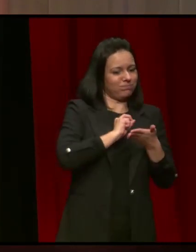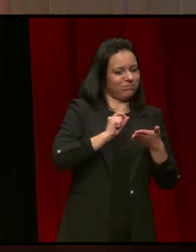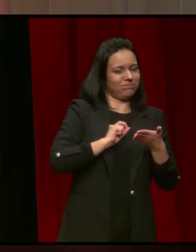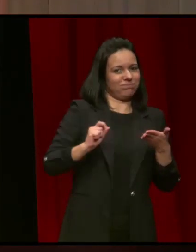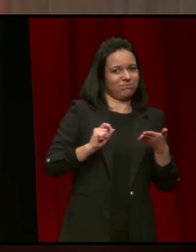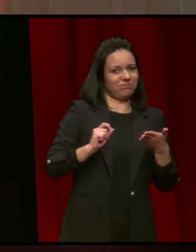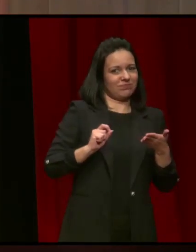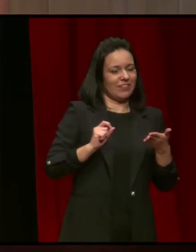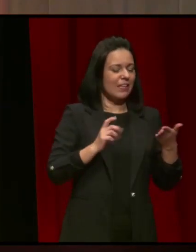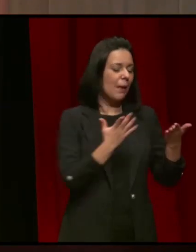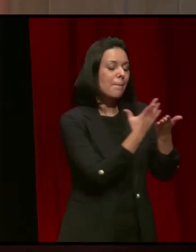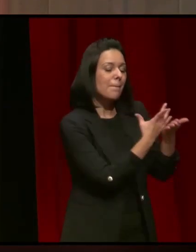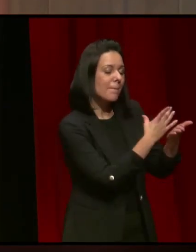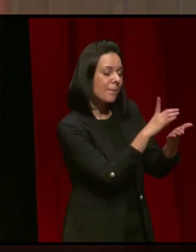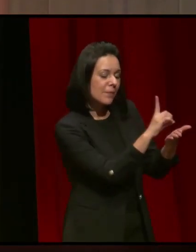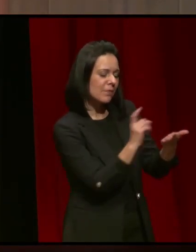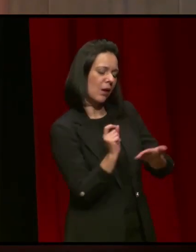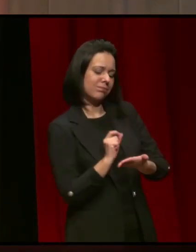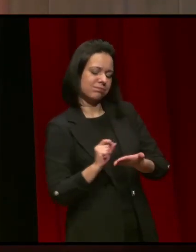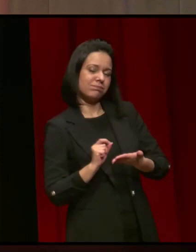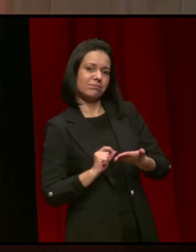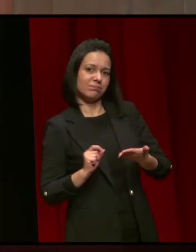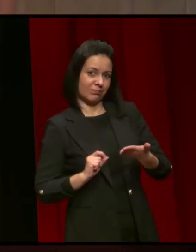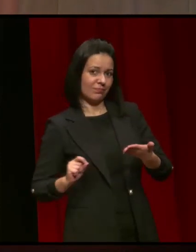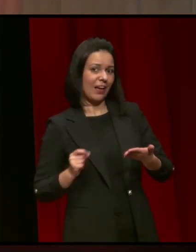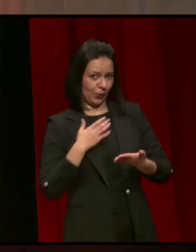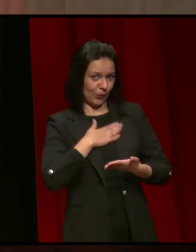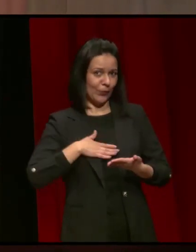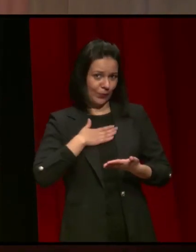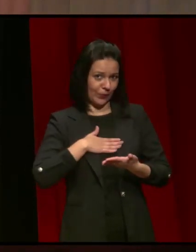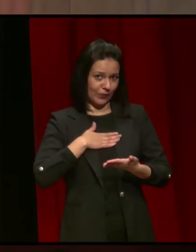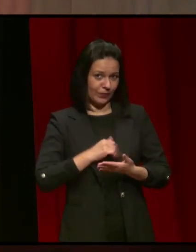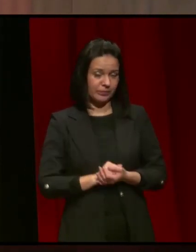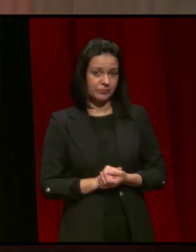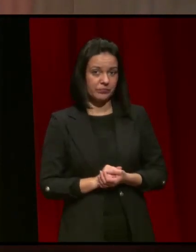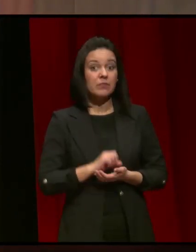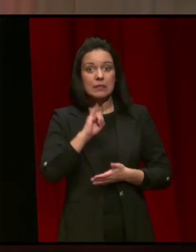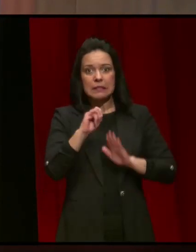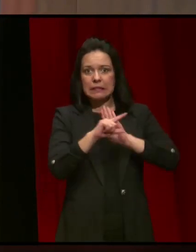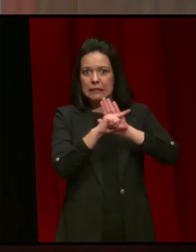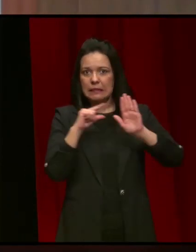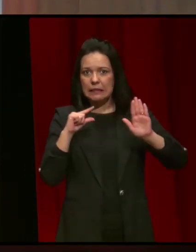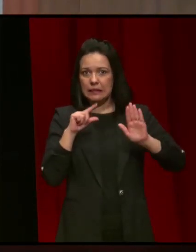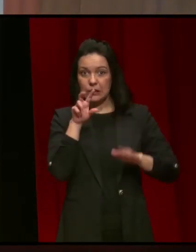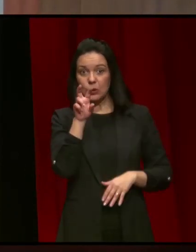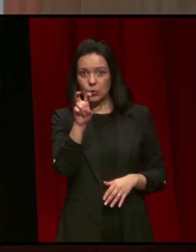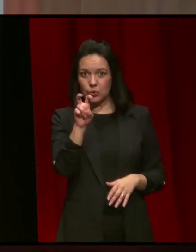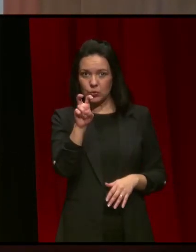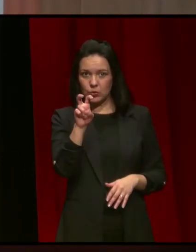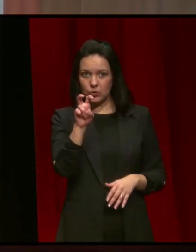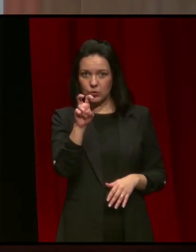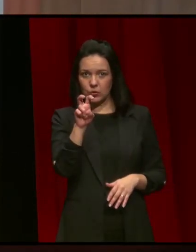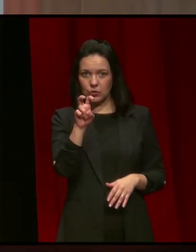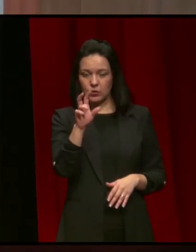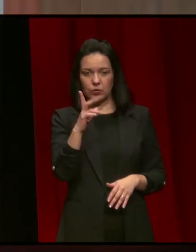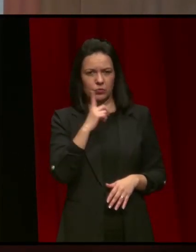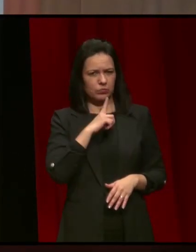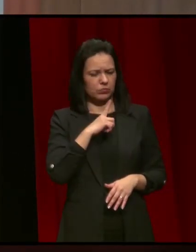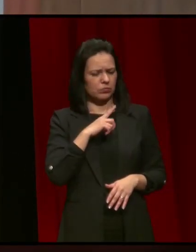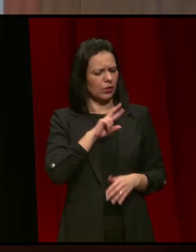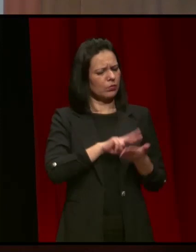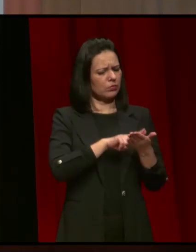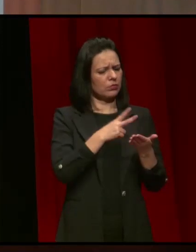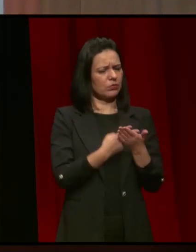texto e começo a anotar com a mão. Então, quando você lê o versículo 5:1 e você vê que a tradução foi feita diferente,